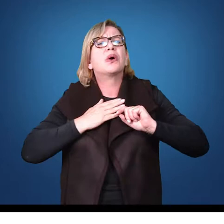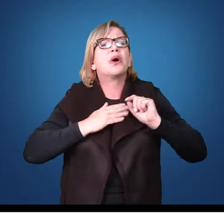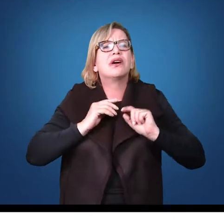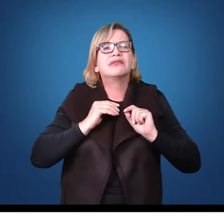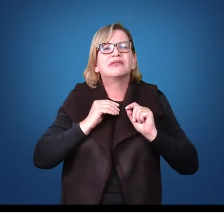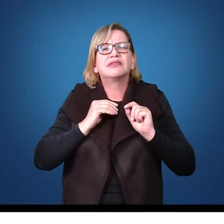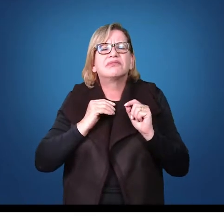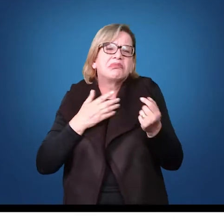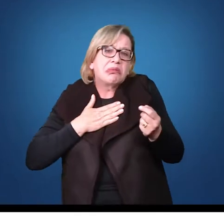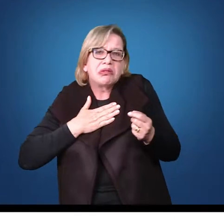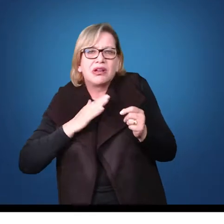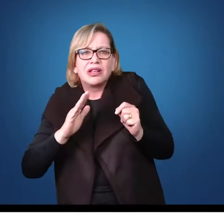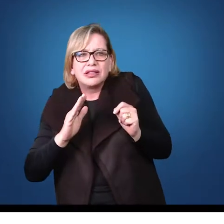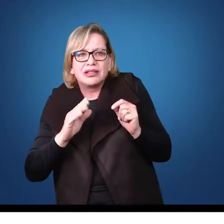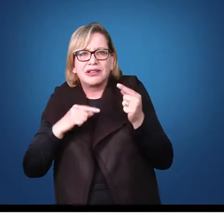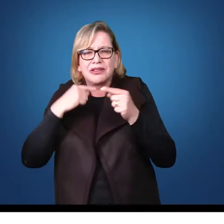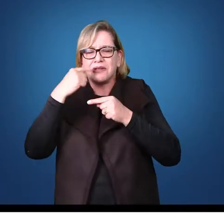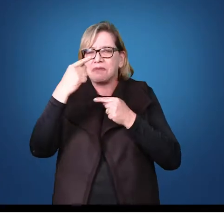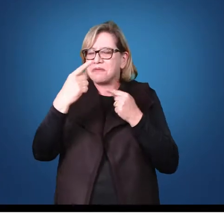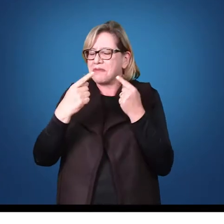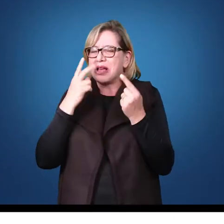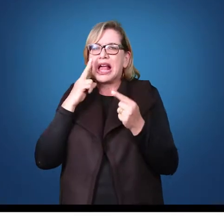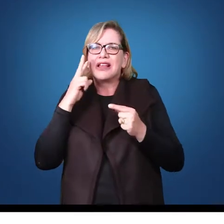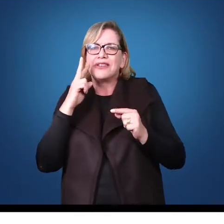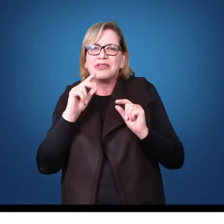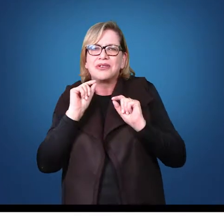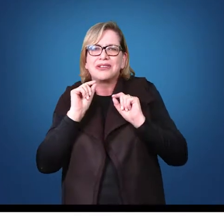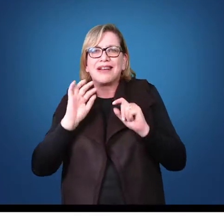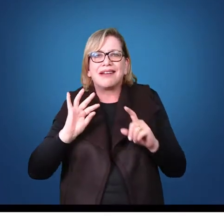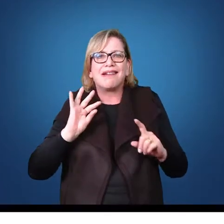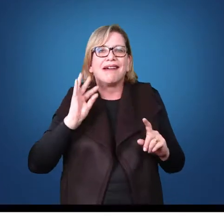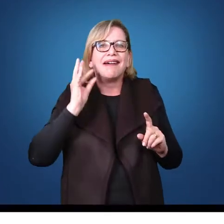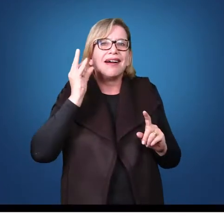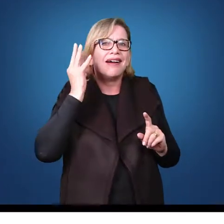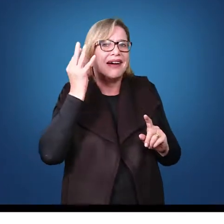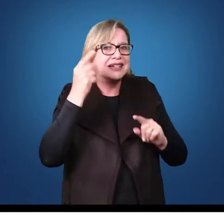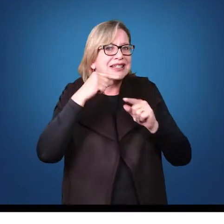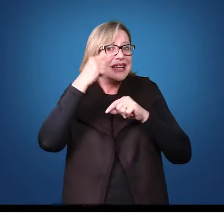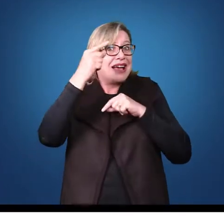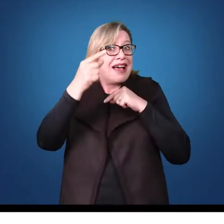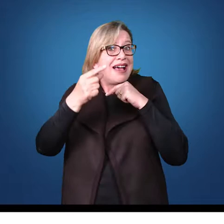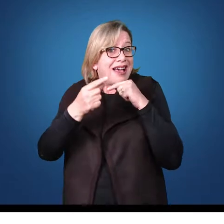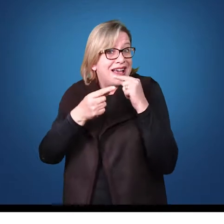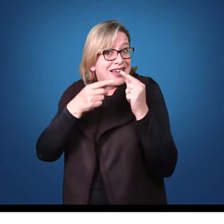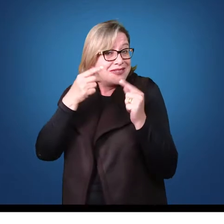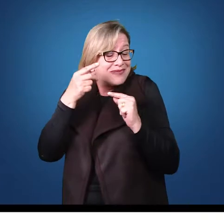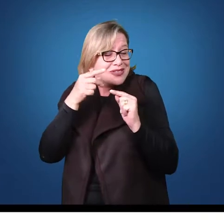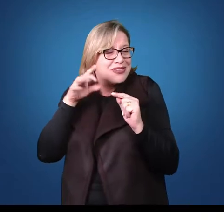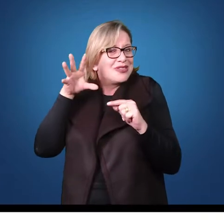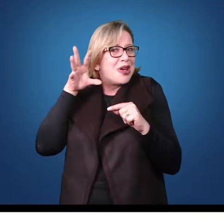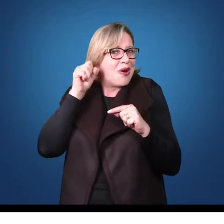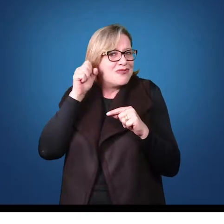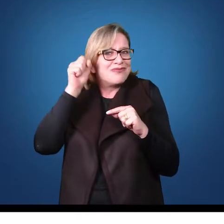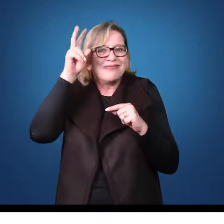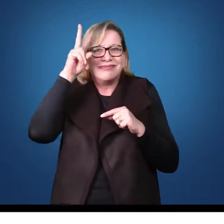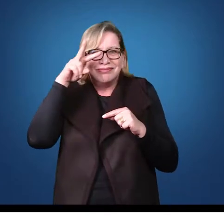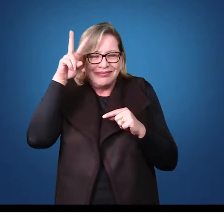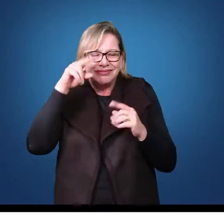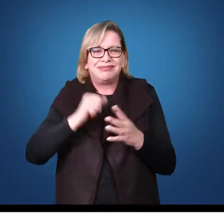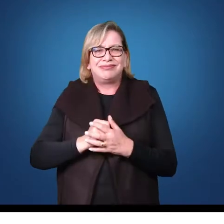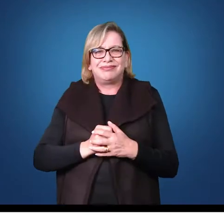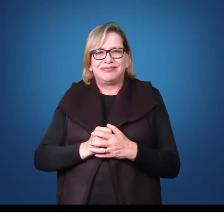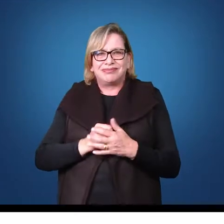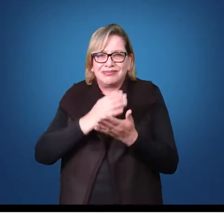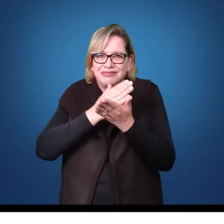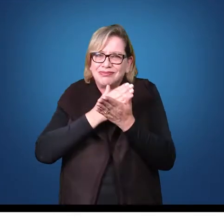não gosta, vamos ver o que vai acontecer depois de ouvir essa história,